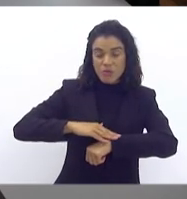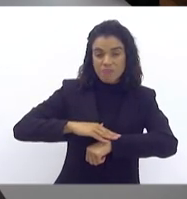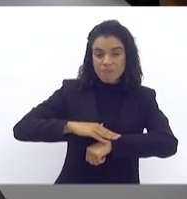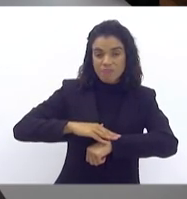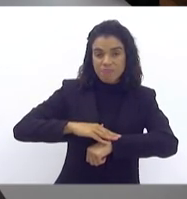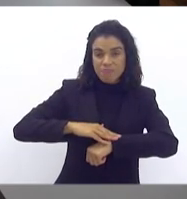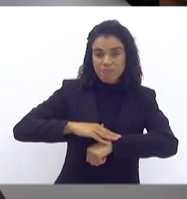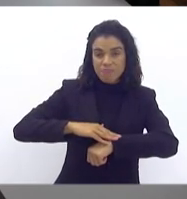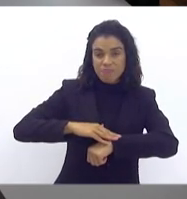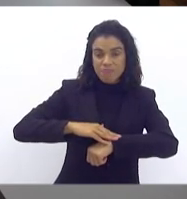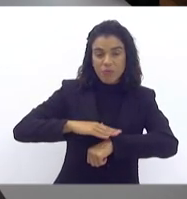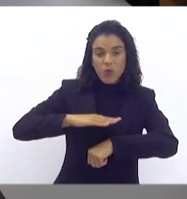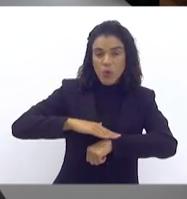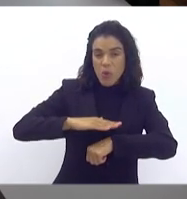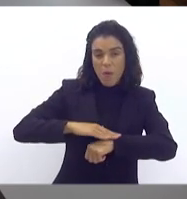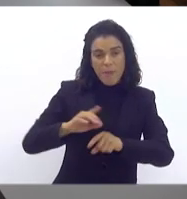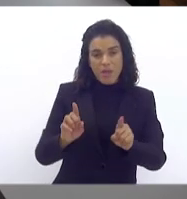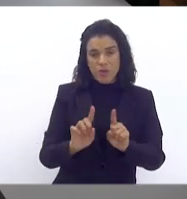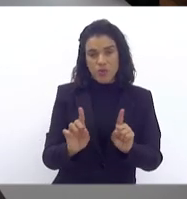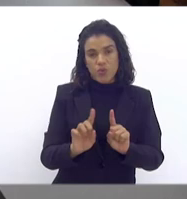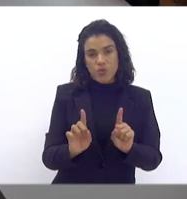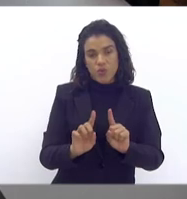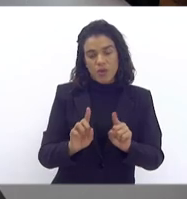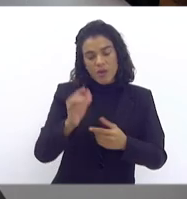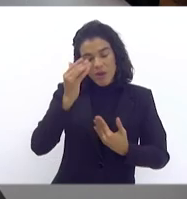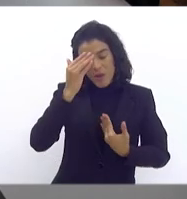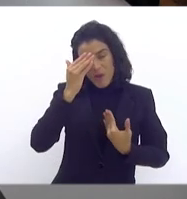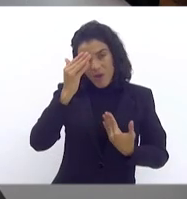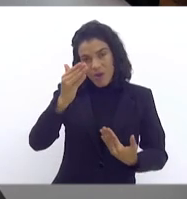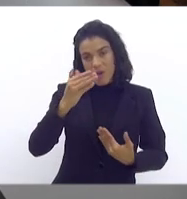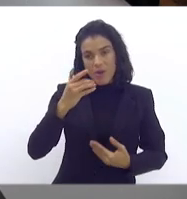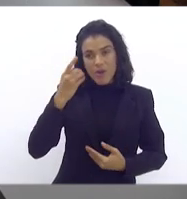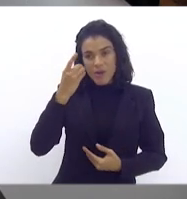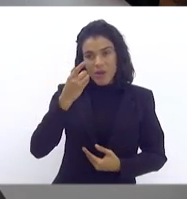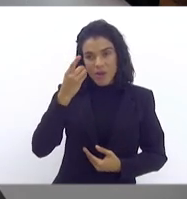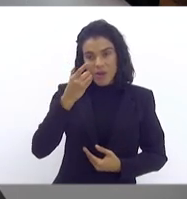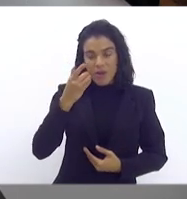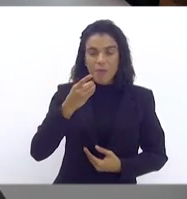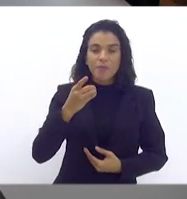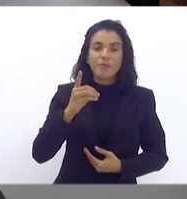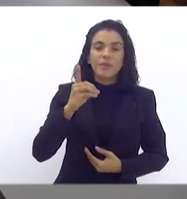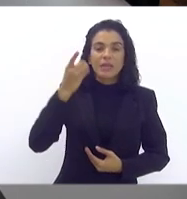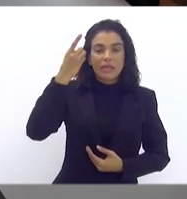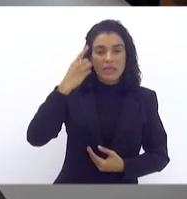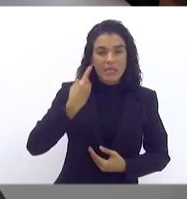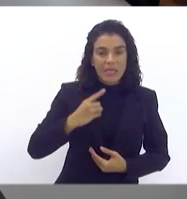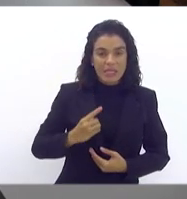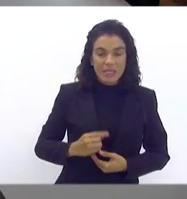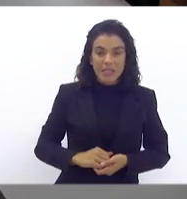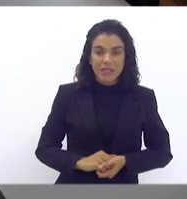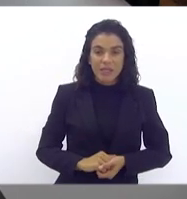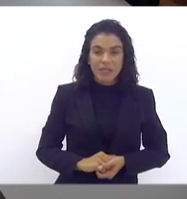momento no momento não muito obrigada Deputado munir deputada Dani balb